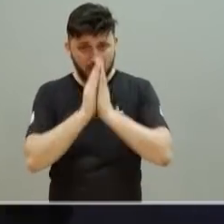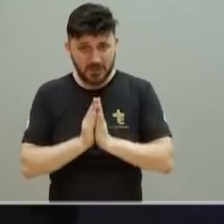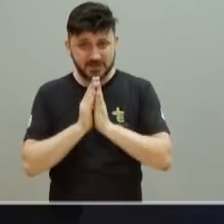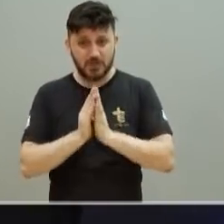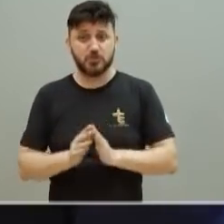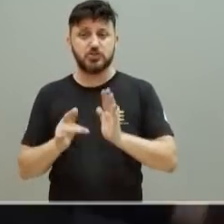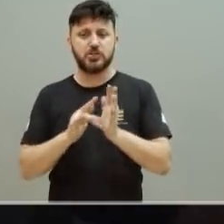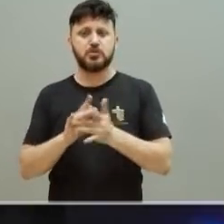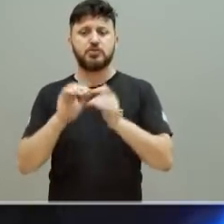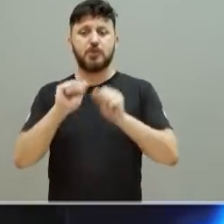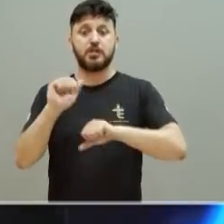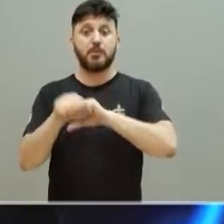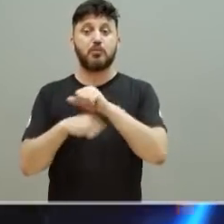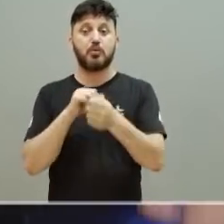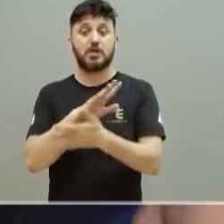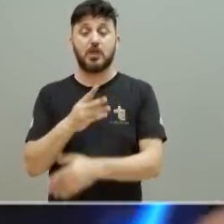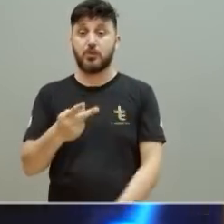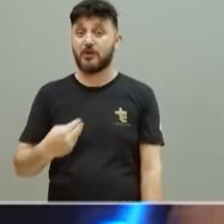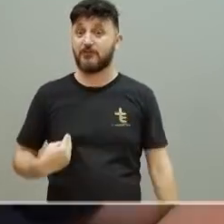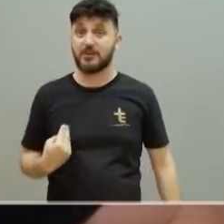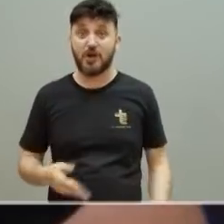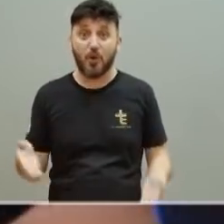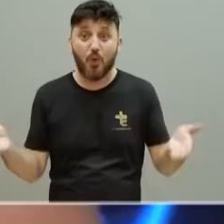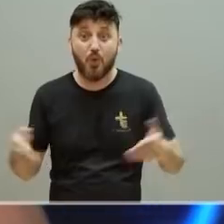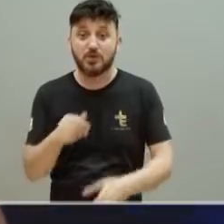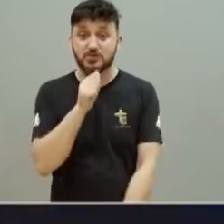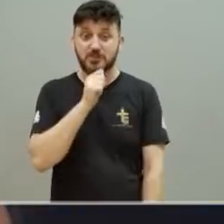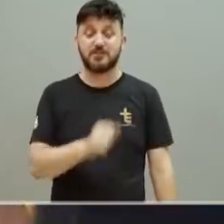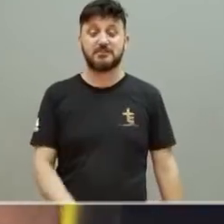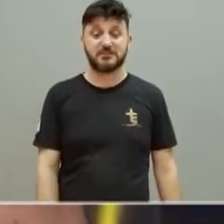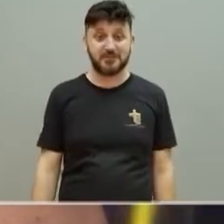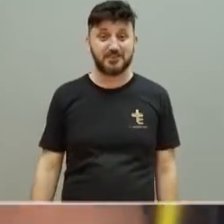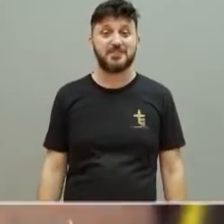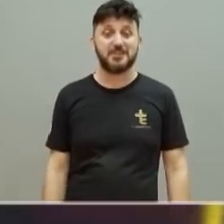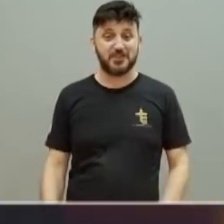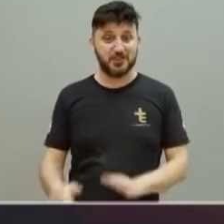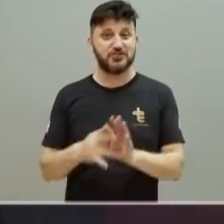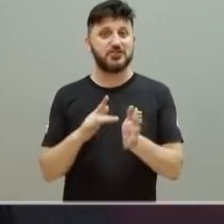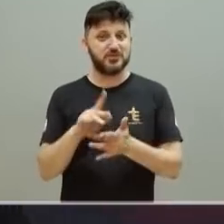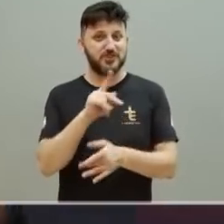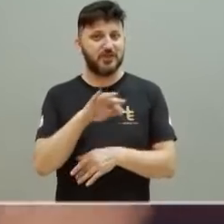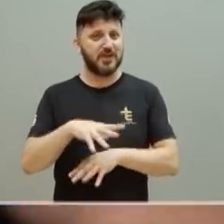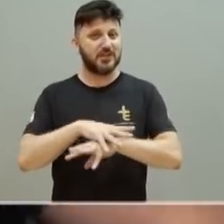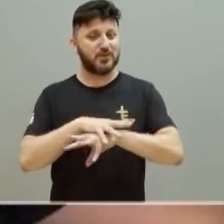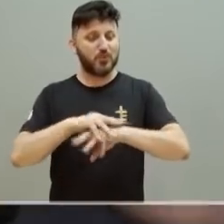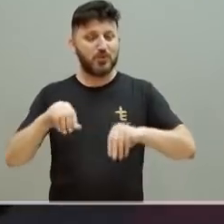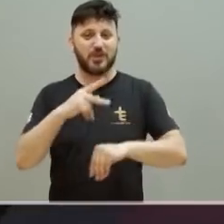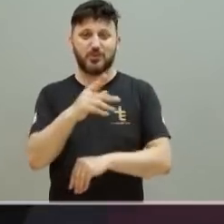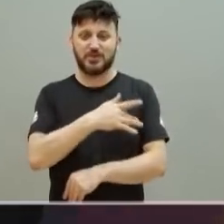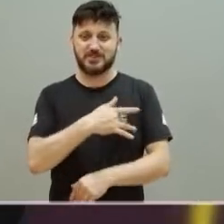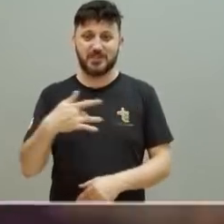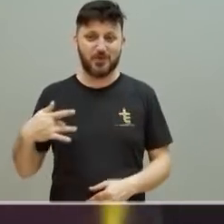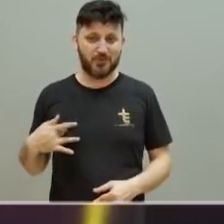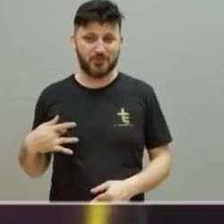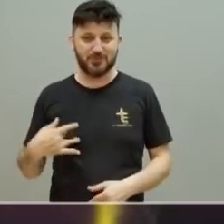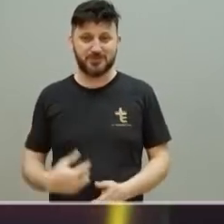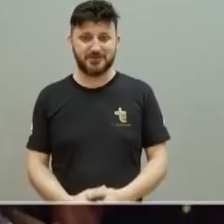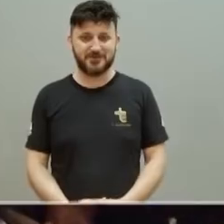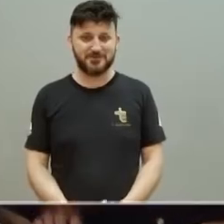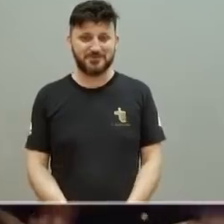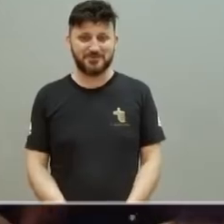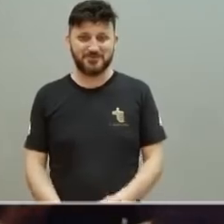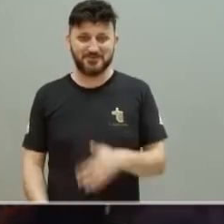Ele pode mudar a tua vida ainda hoje. Ele vai operar o impossível na tua saúde. Fique em pé em nome de